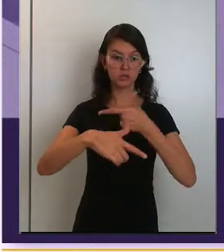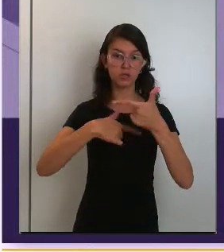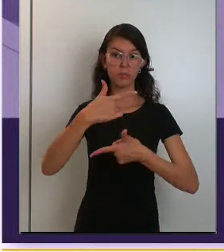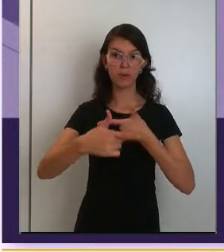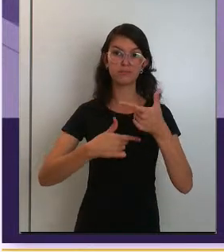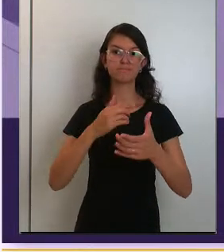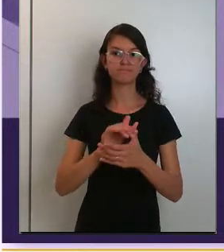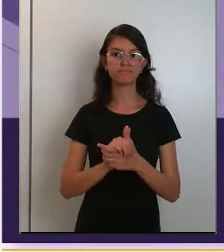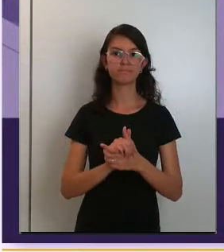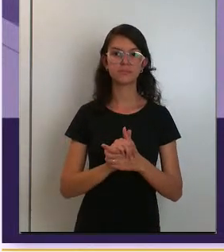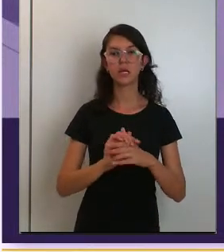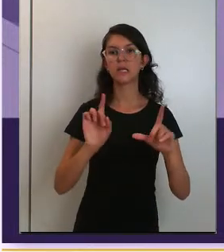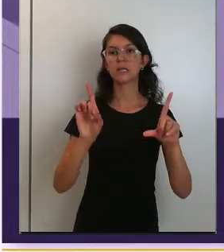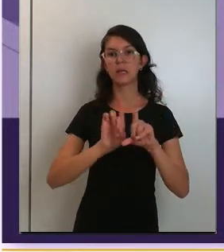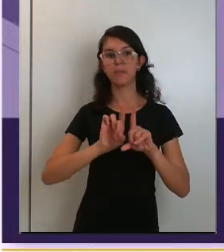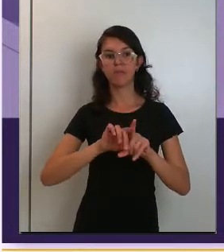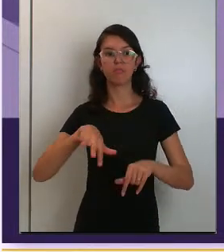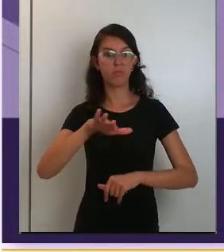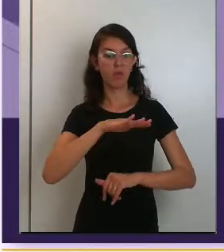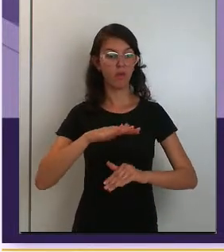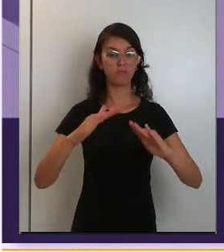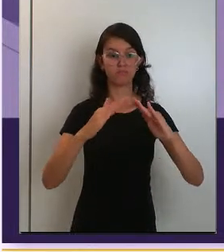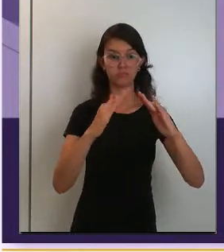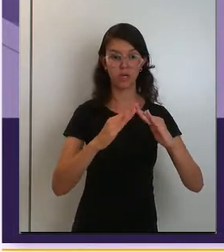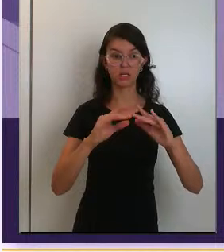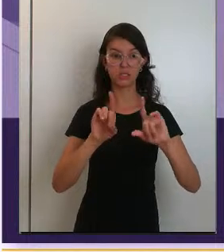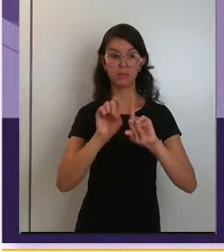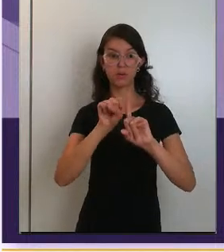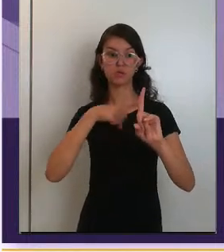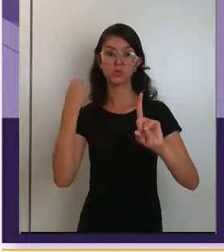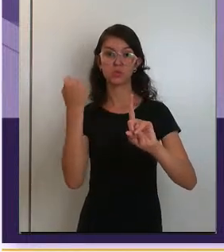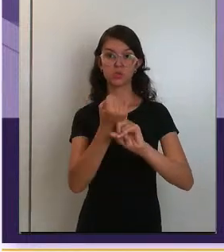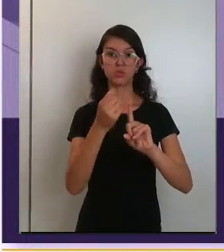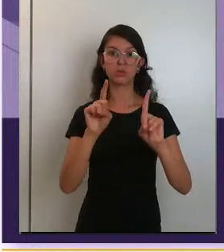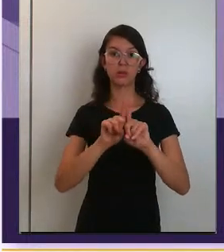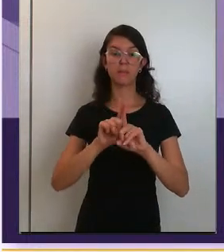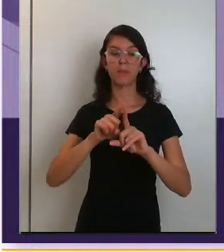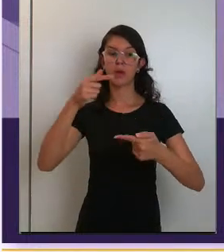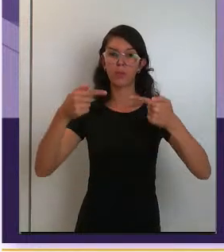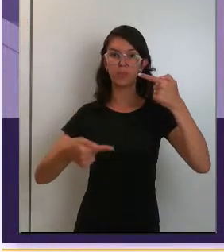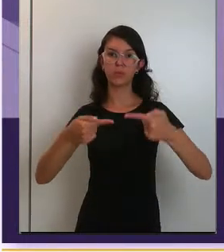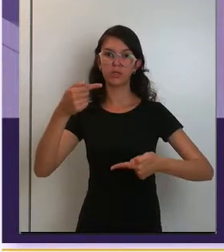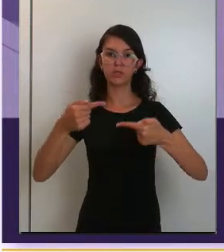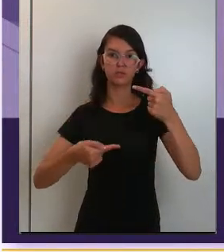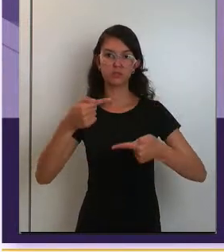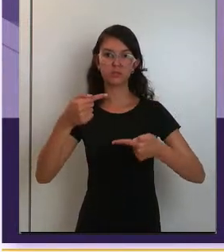isso também vai gerar reflexos no âmbito doméstico, social e até mesmo no âmbito político.